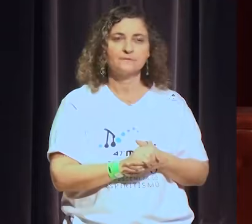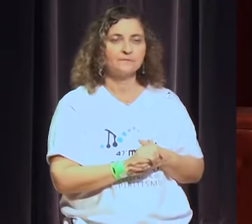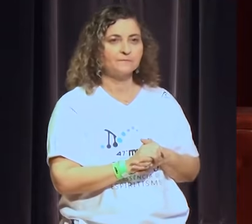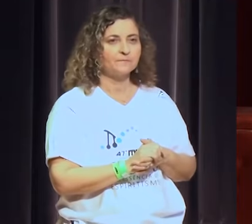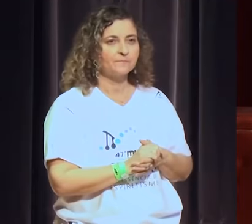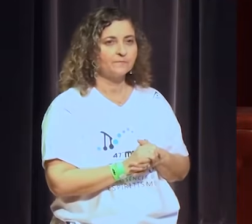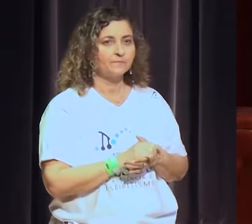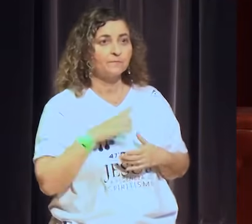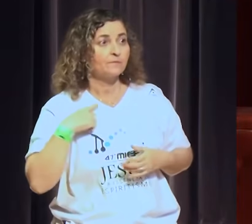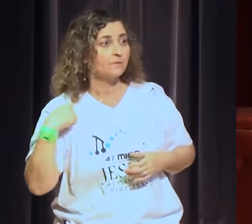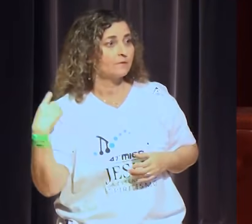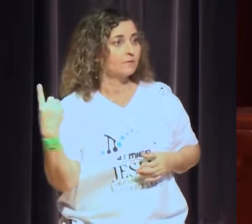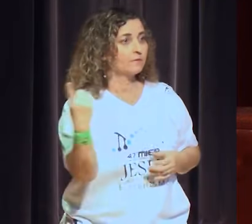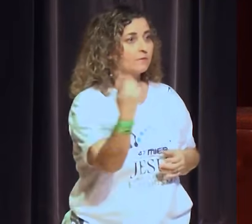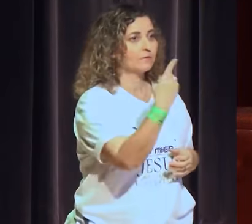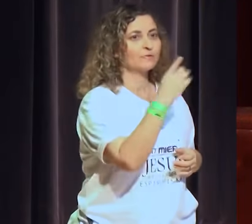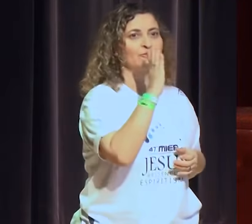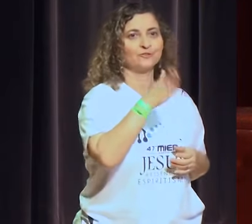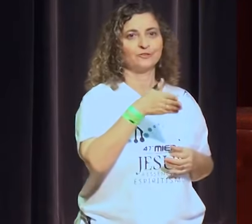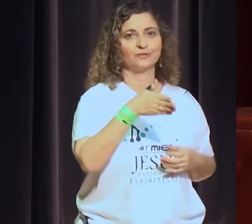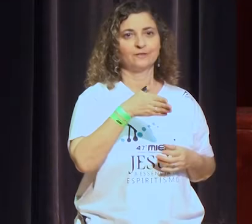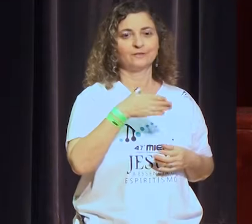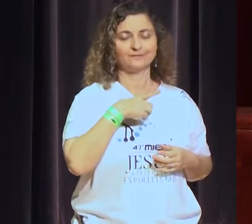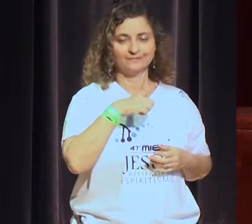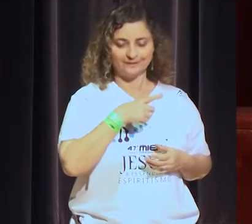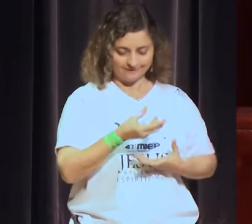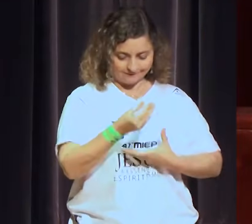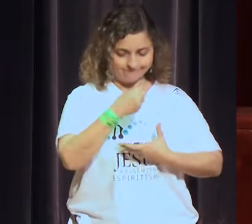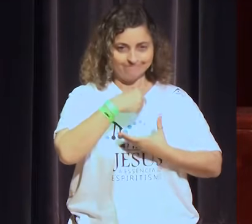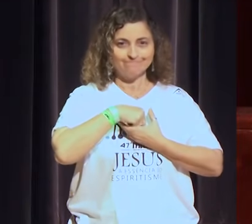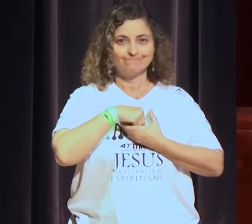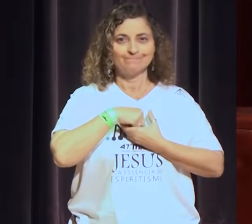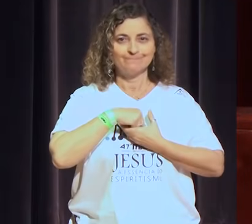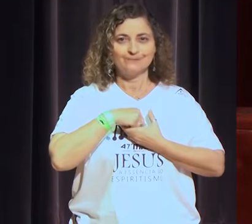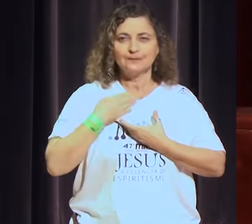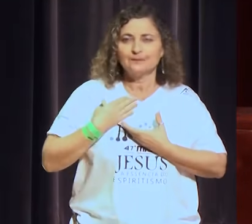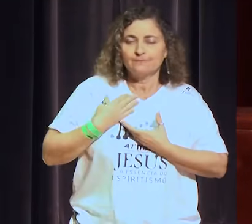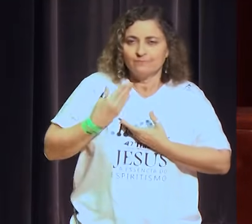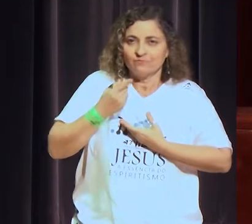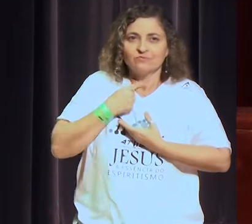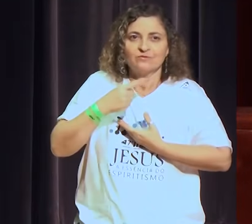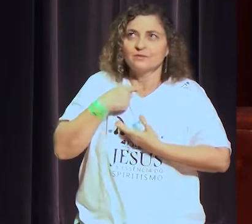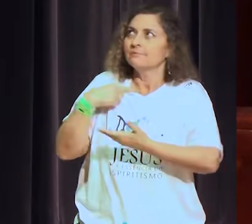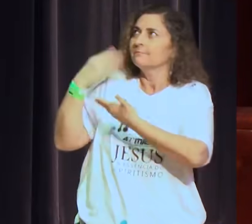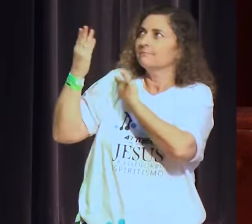Nós somos predispostos a interagir com a divindade.